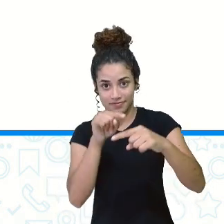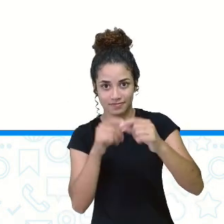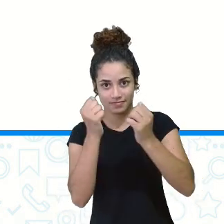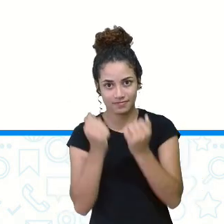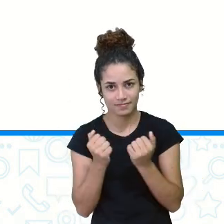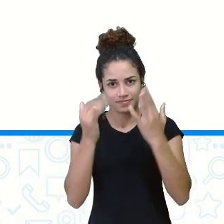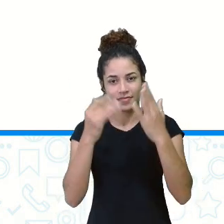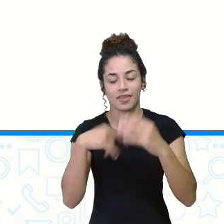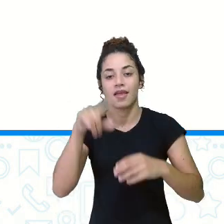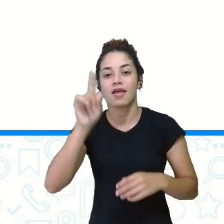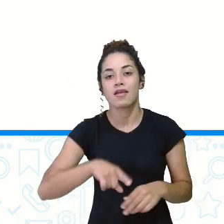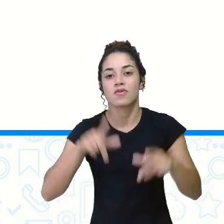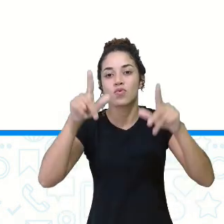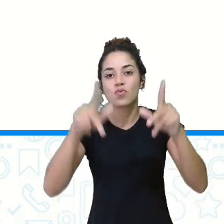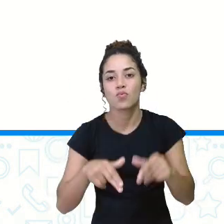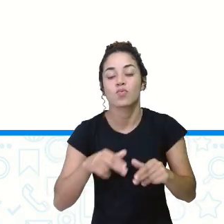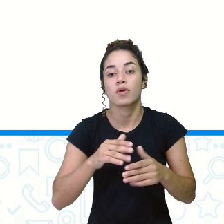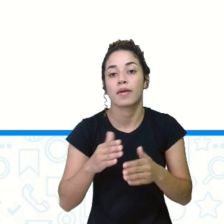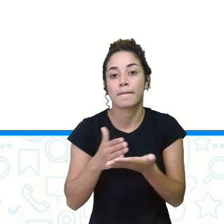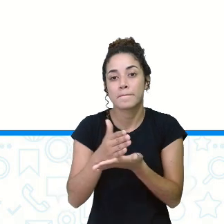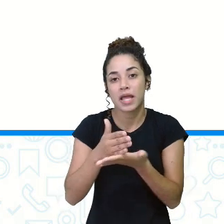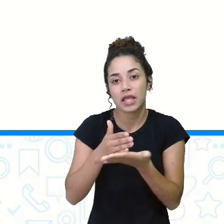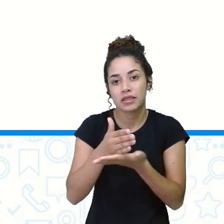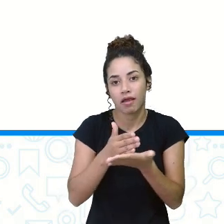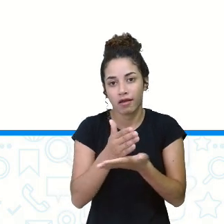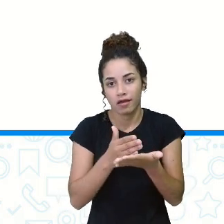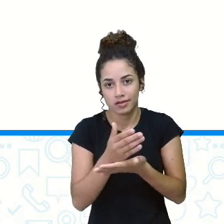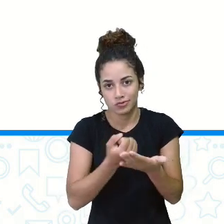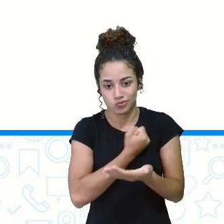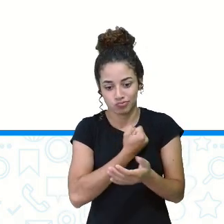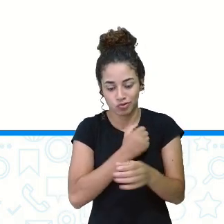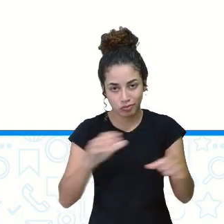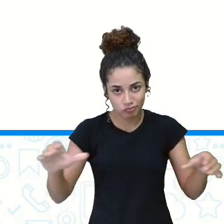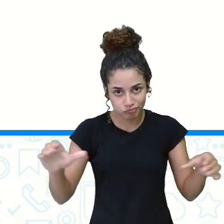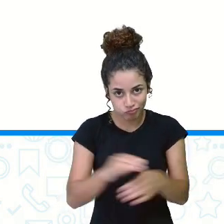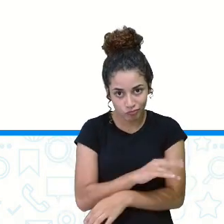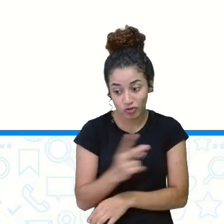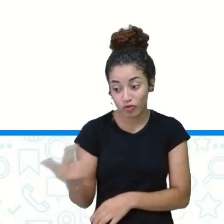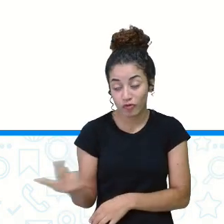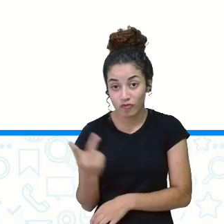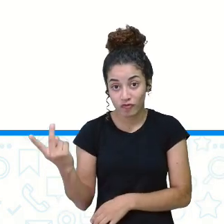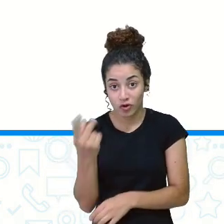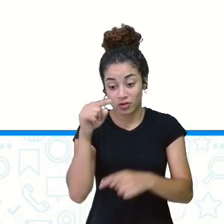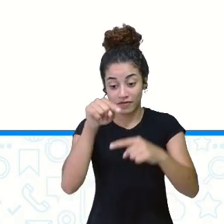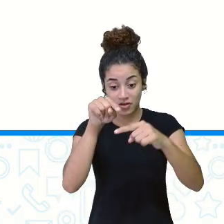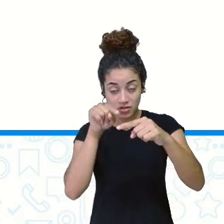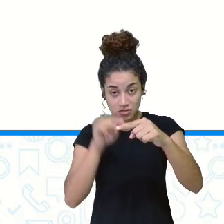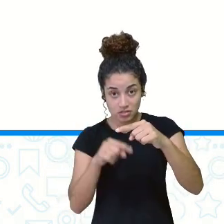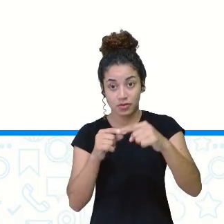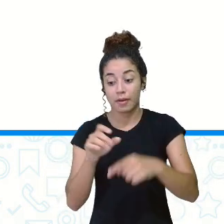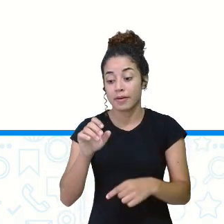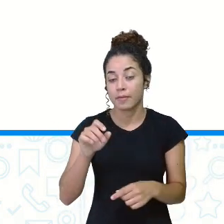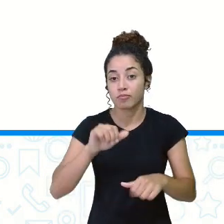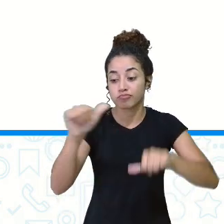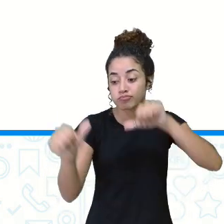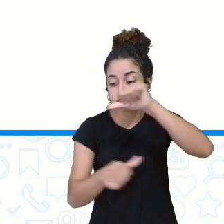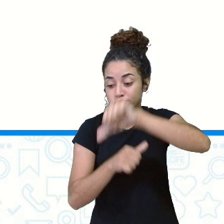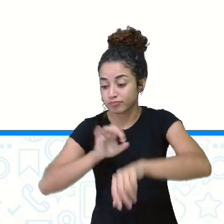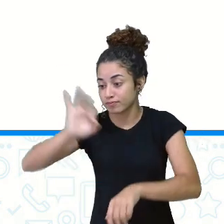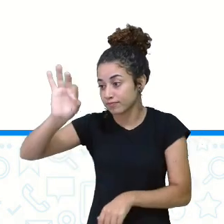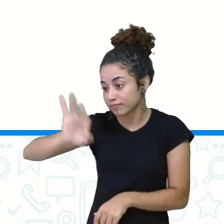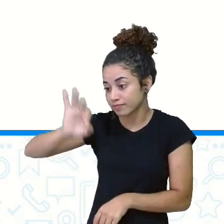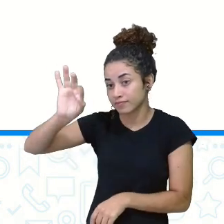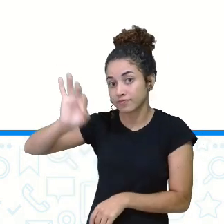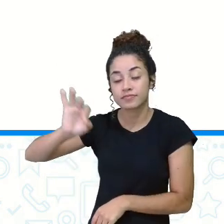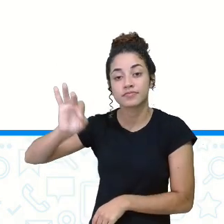acima corresponde à metade de um inteiro, o valor da fração em porcentagem é o